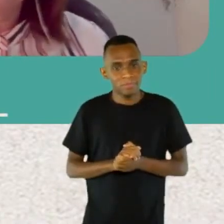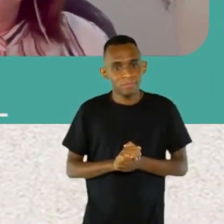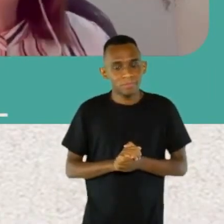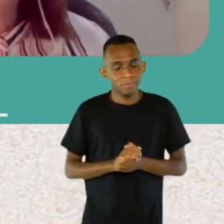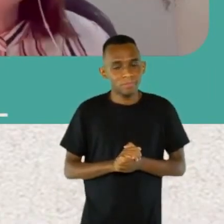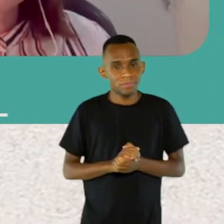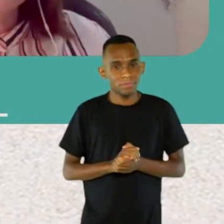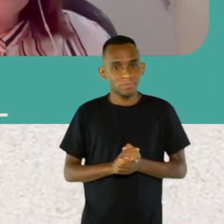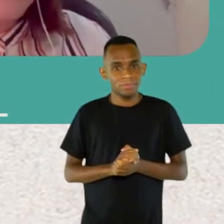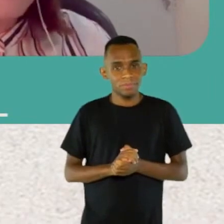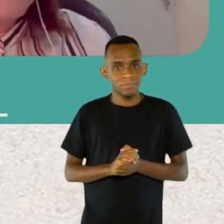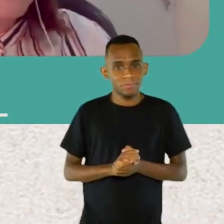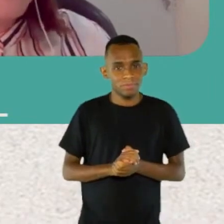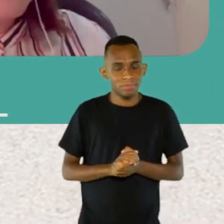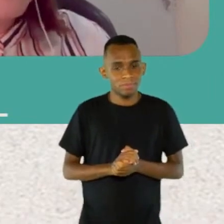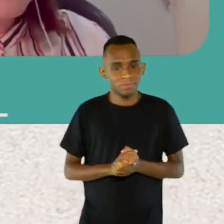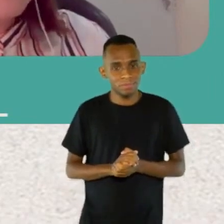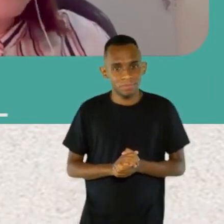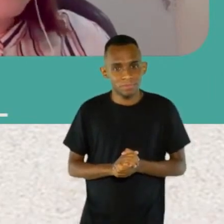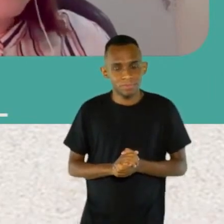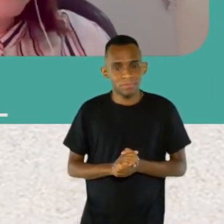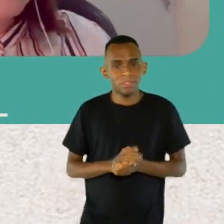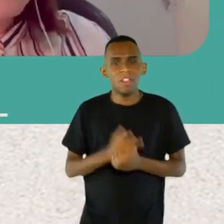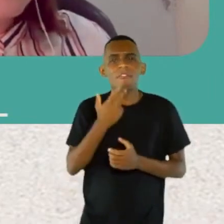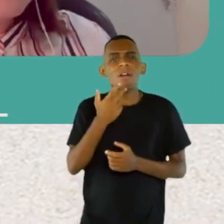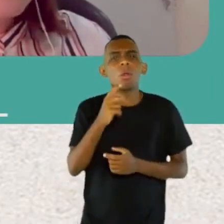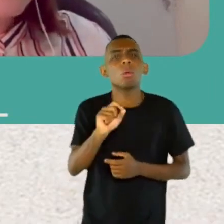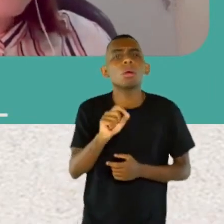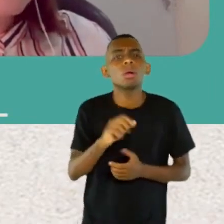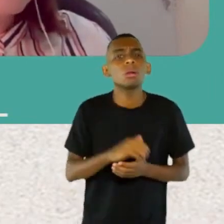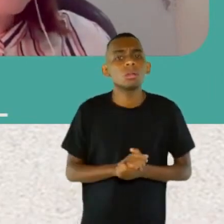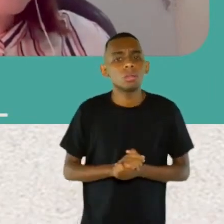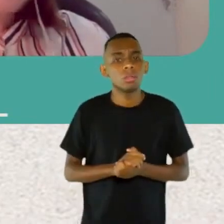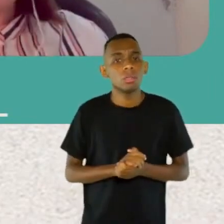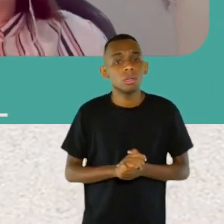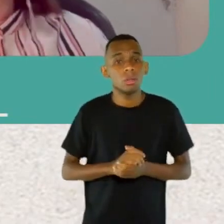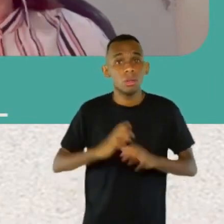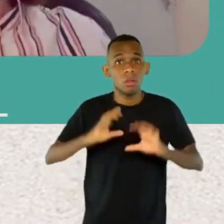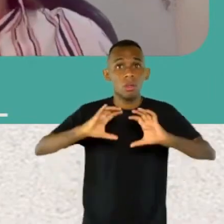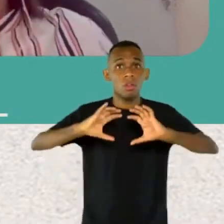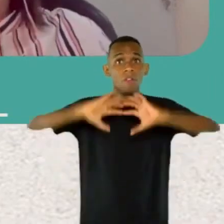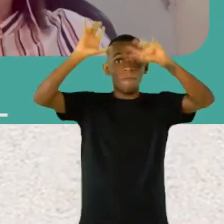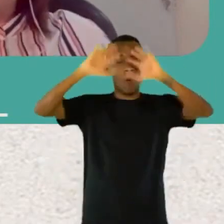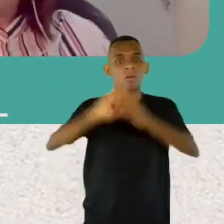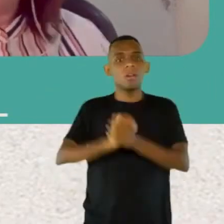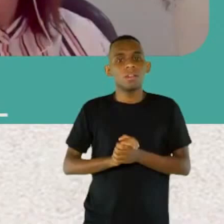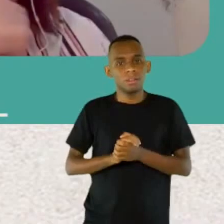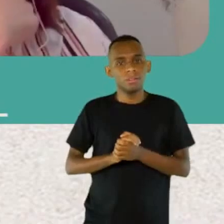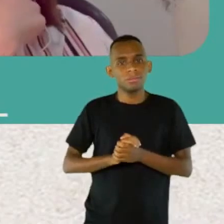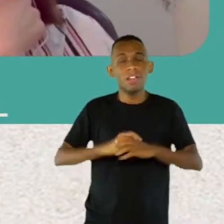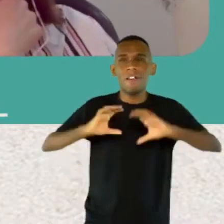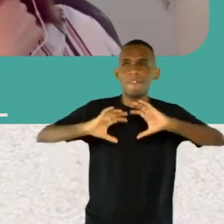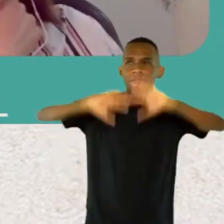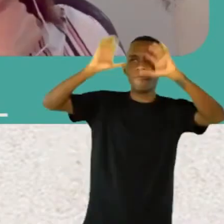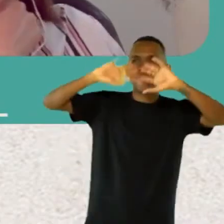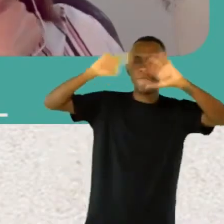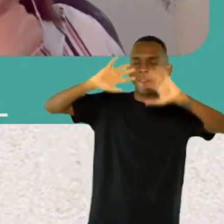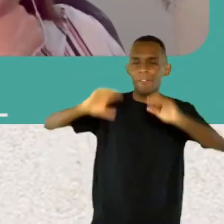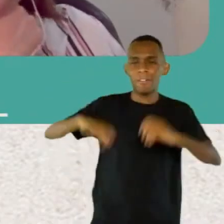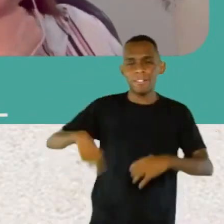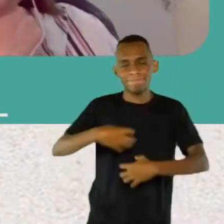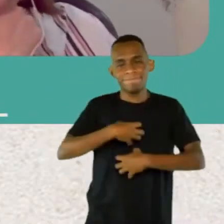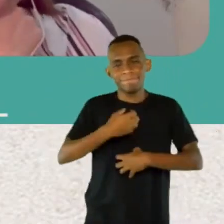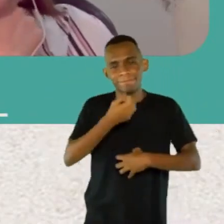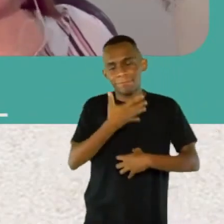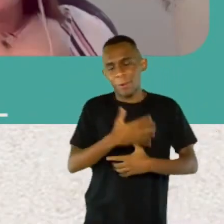Patrícia. O que é muito legal que ela falou? Ela foi no vôlei, está voltando do vôlei, está contando a história do vôlei lá. Que